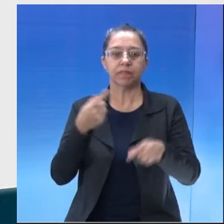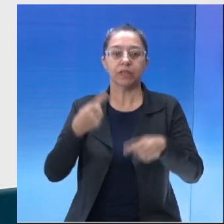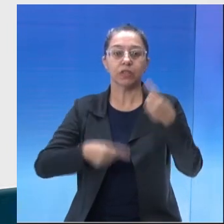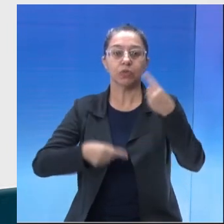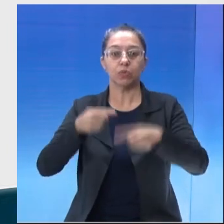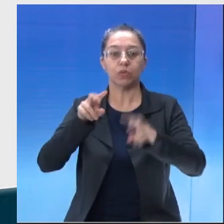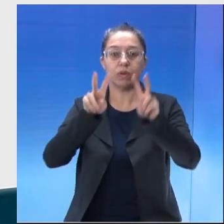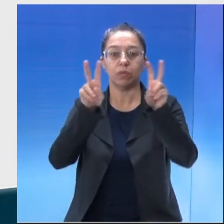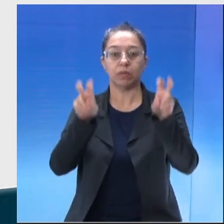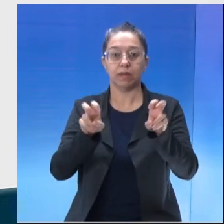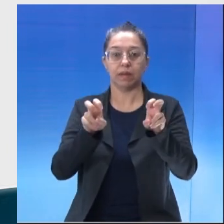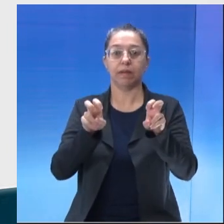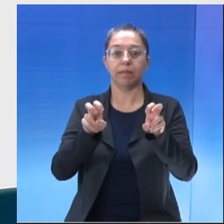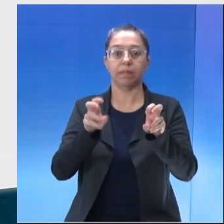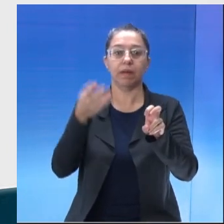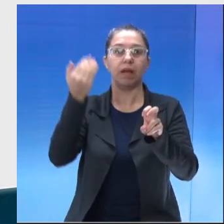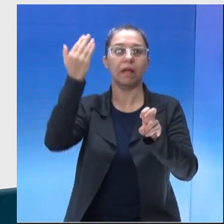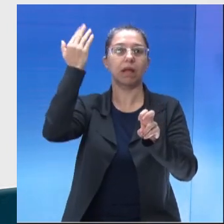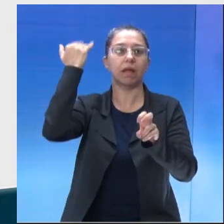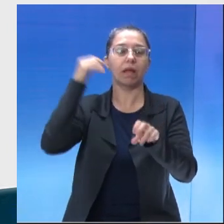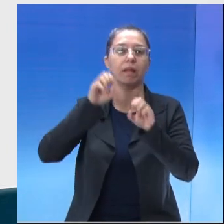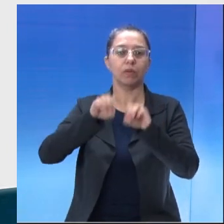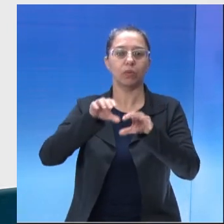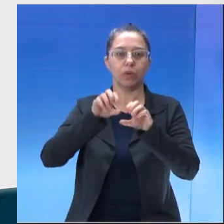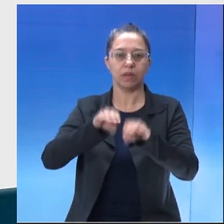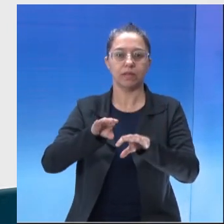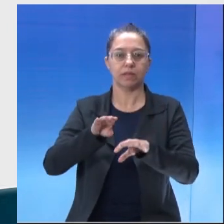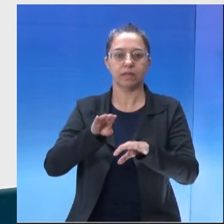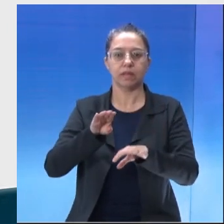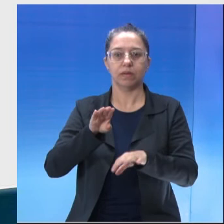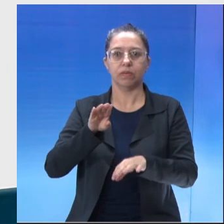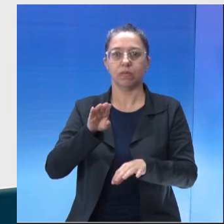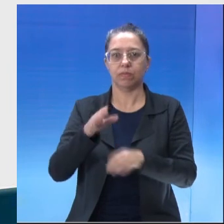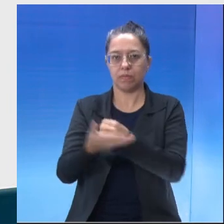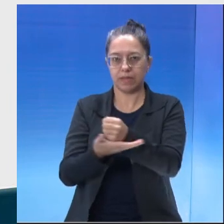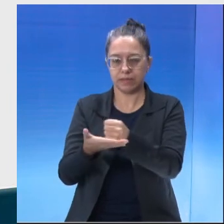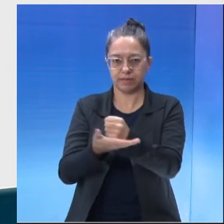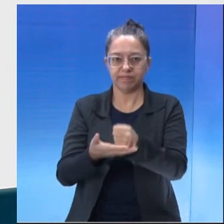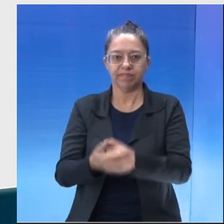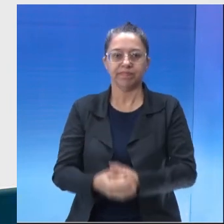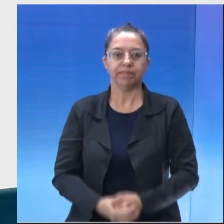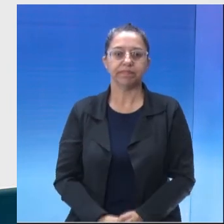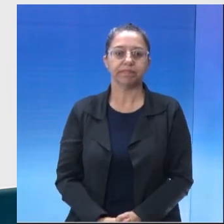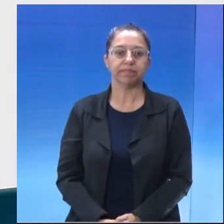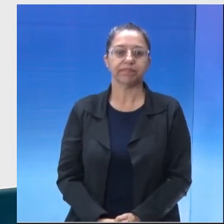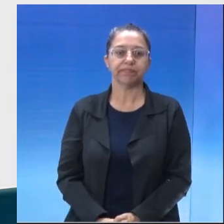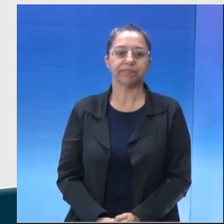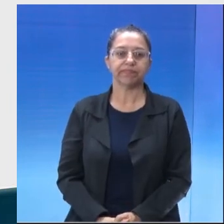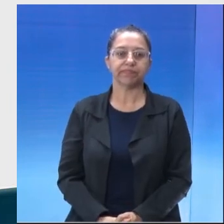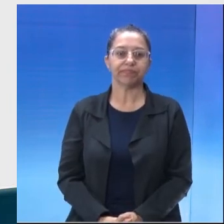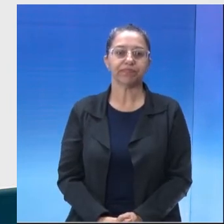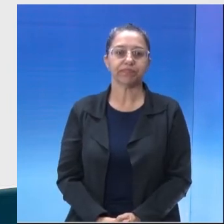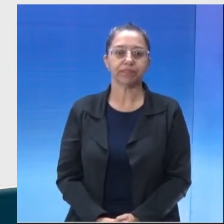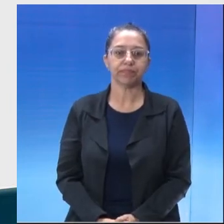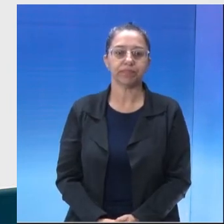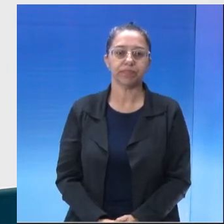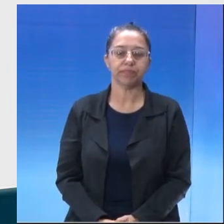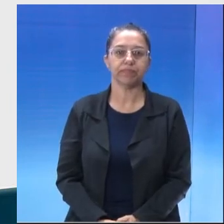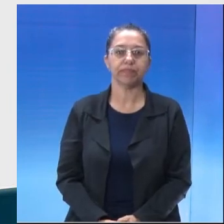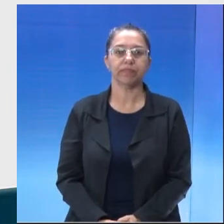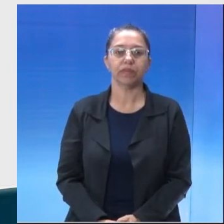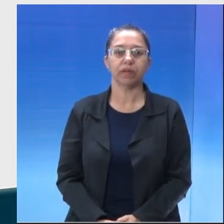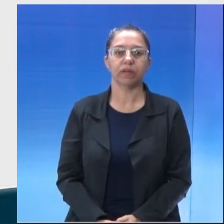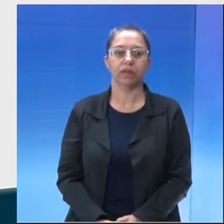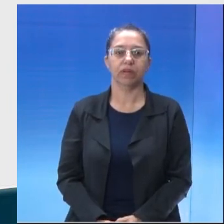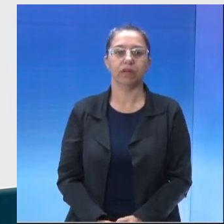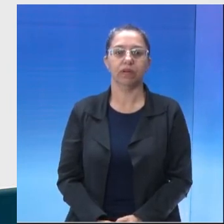tema desde a educação básica. Vamos para a D, depois a gente volta para a C, porque a gente já sabe, então, né, que a resposta correta é a C. Mas vamos lá, D,